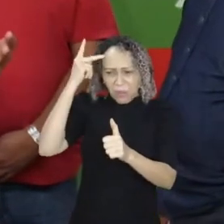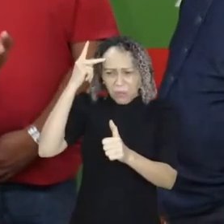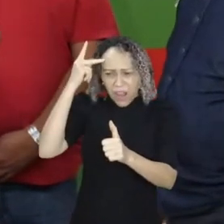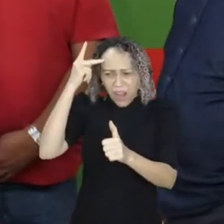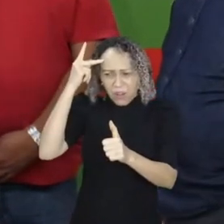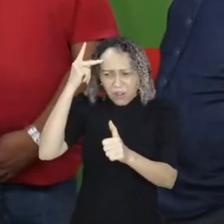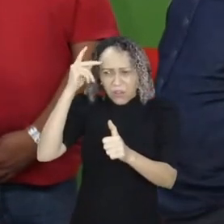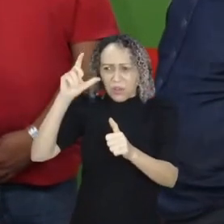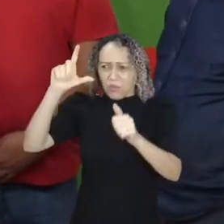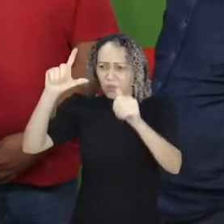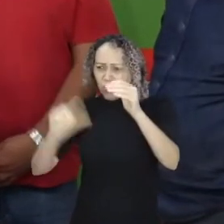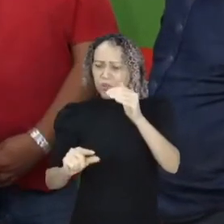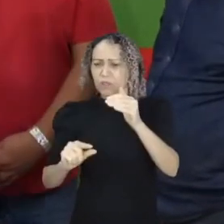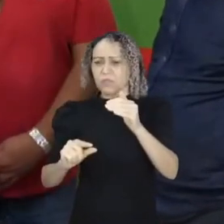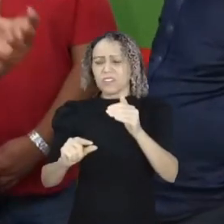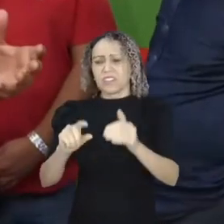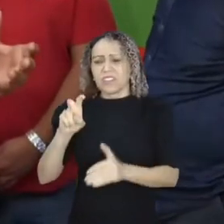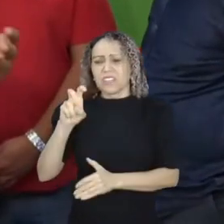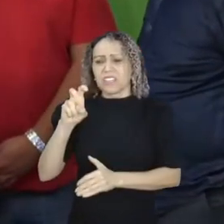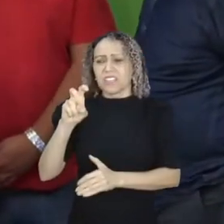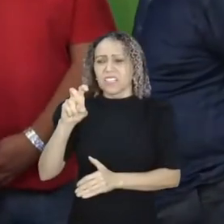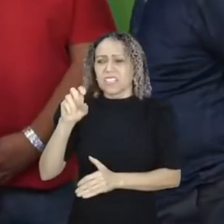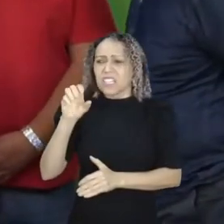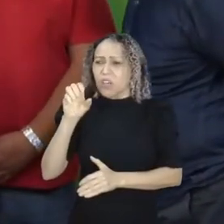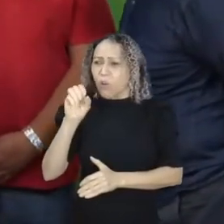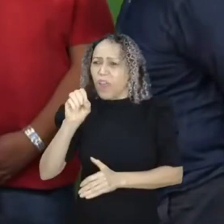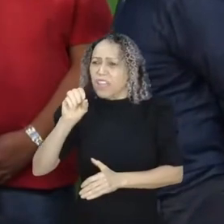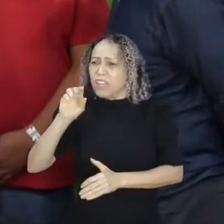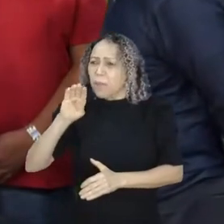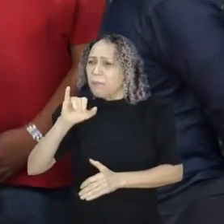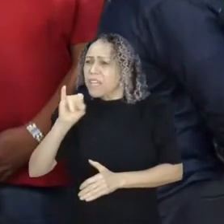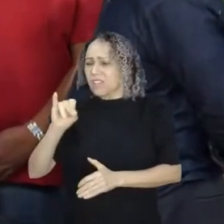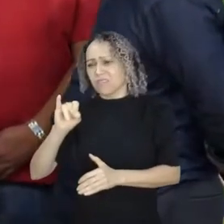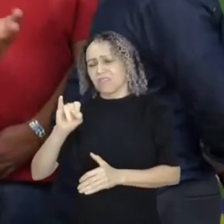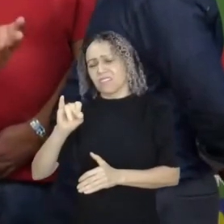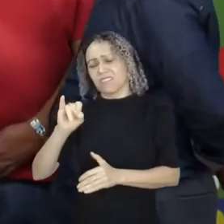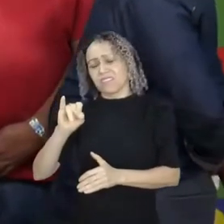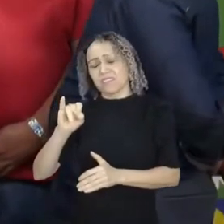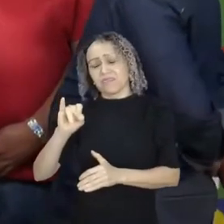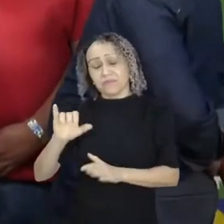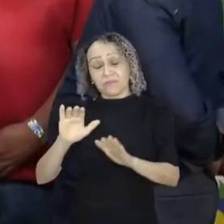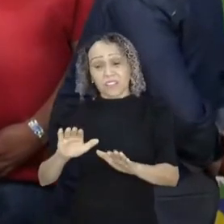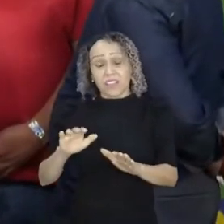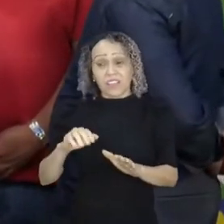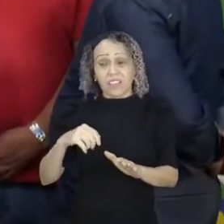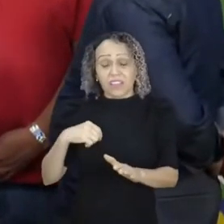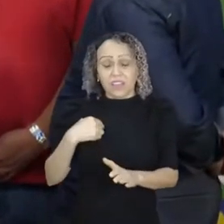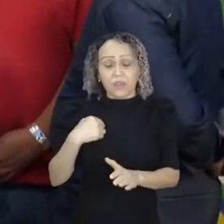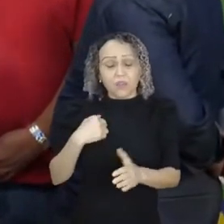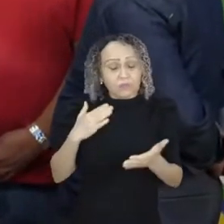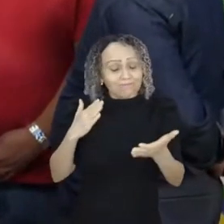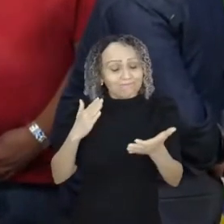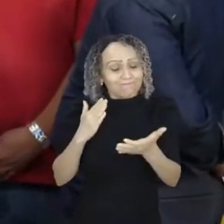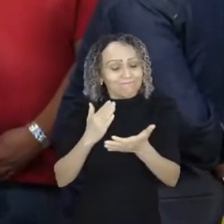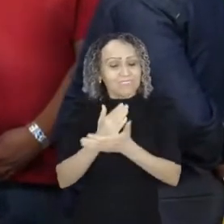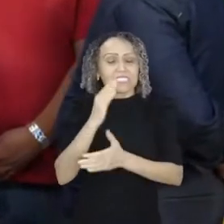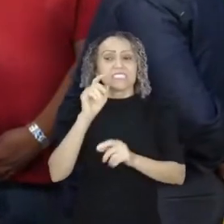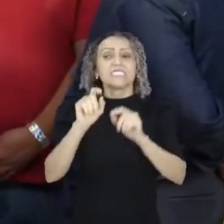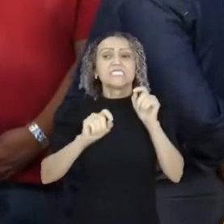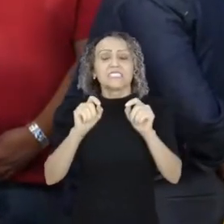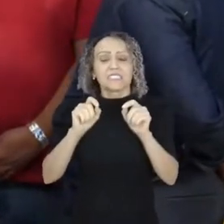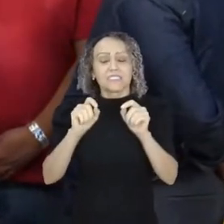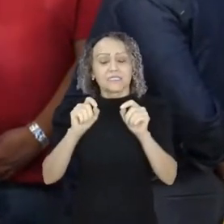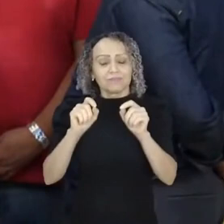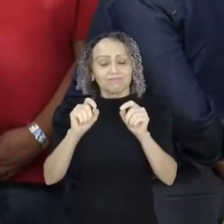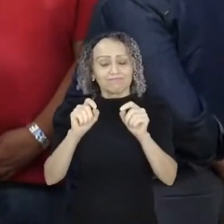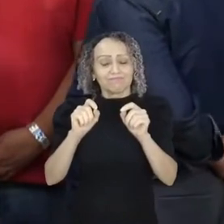Então, eu falei, eu sei o trabalho que eu fiz em São Paulo, eu vou ganhar na capital. E nós vamos ter o segundo turno para trabalhar o interior. Lembrando que